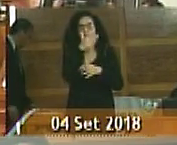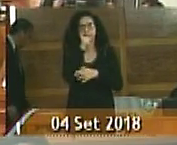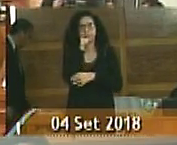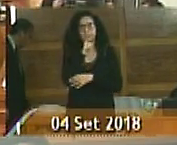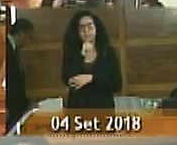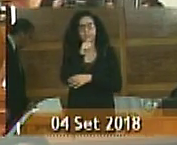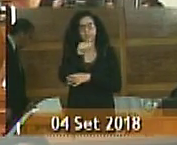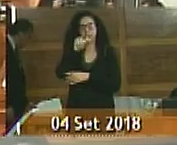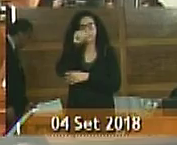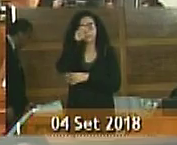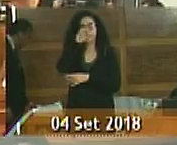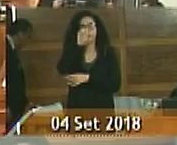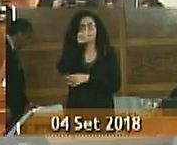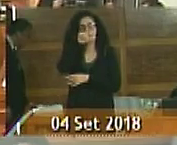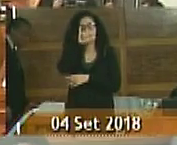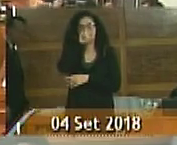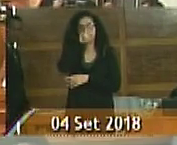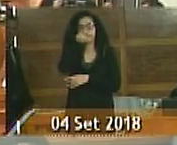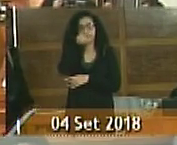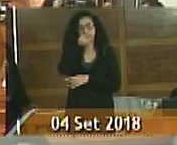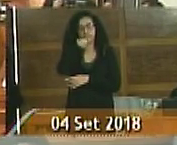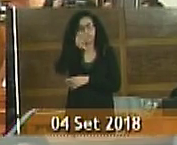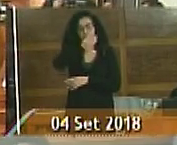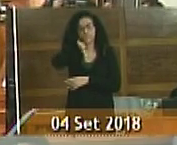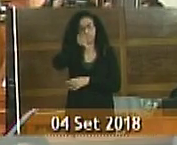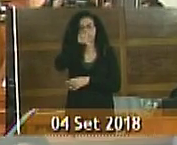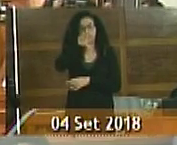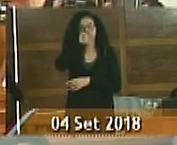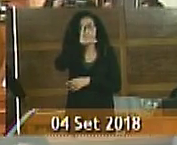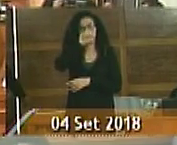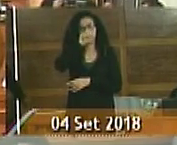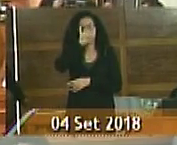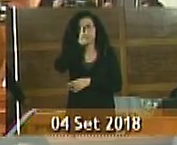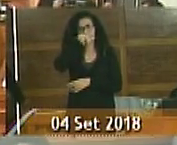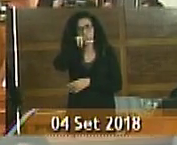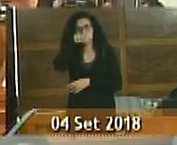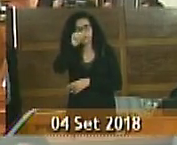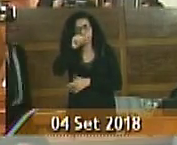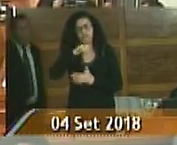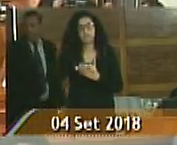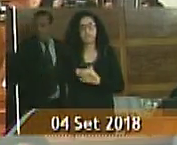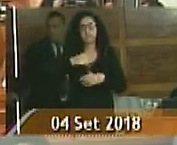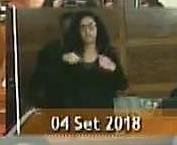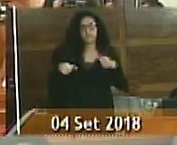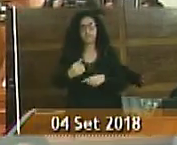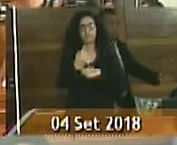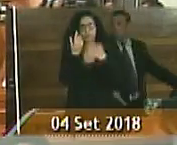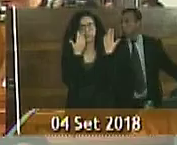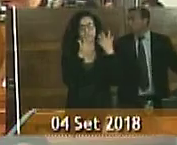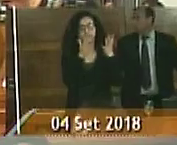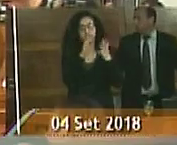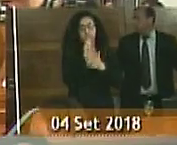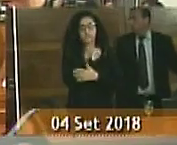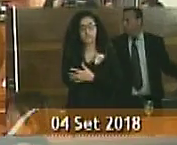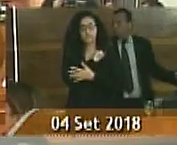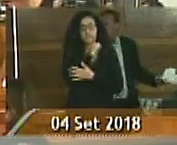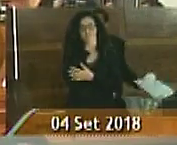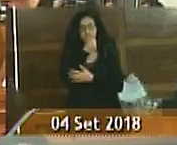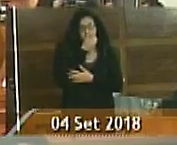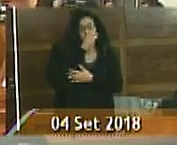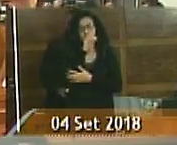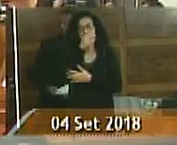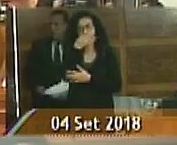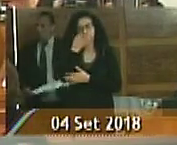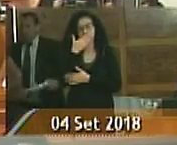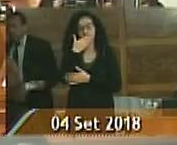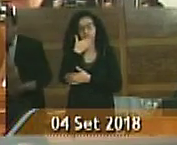a senhora Elis Cristina Soares Cipriano. Em discussão, a única moção, 104, de autoria do